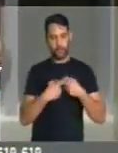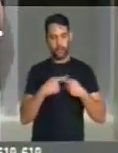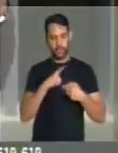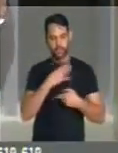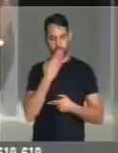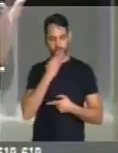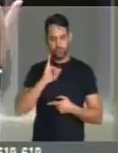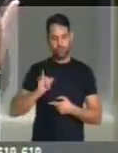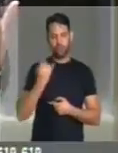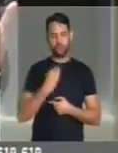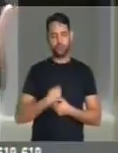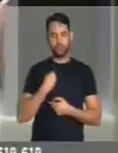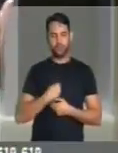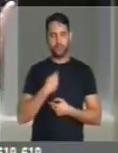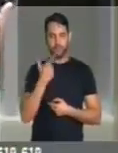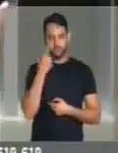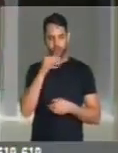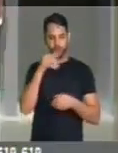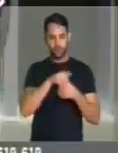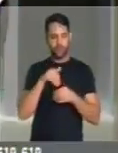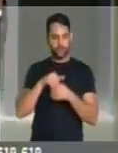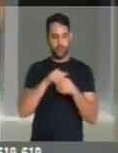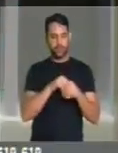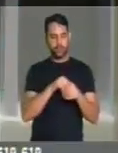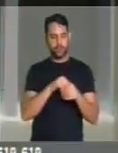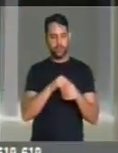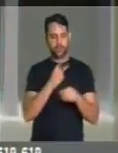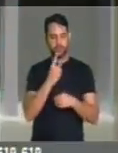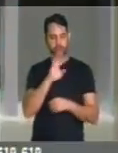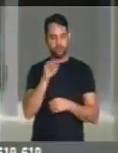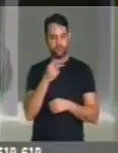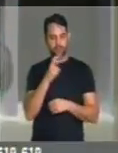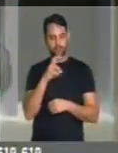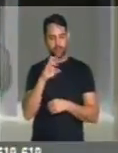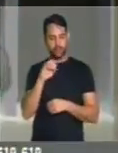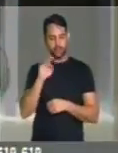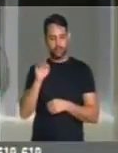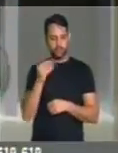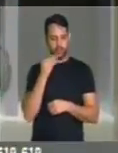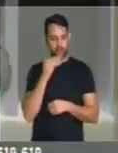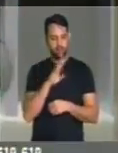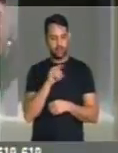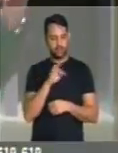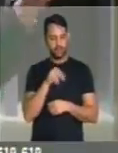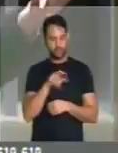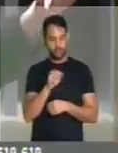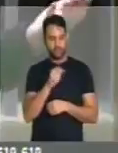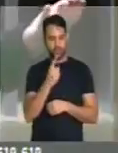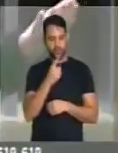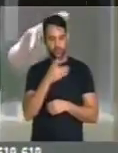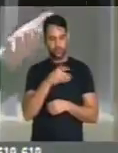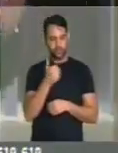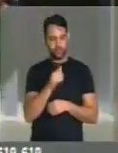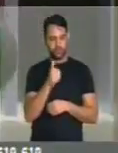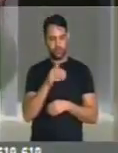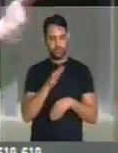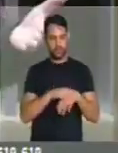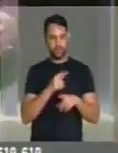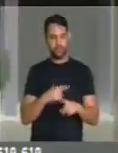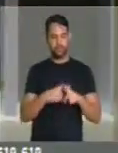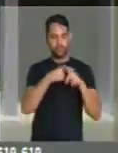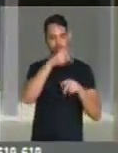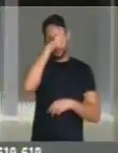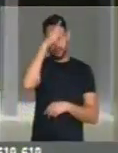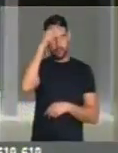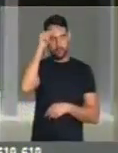tido a oportunidade de ser, entre os 2 milhões e 500 mil belo-horizontinos, um dos 11 a disputar